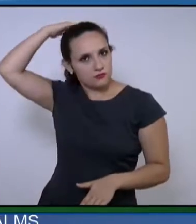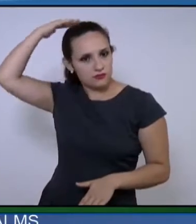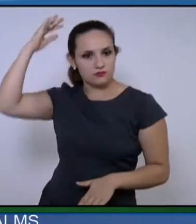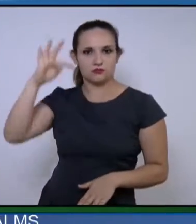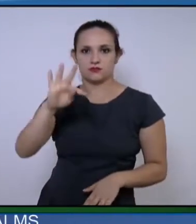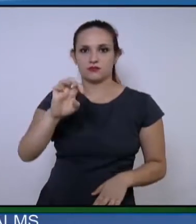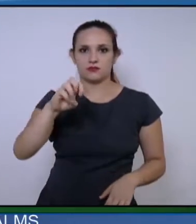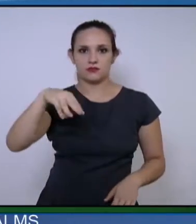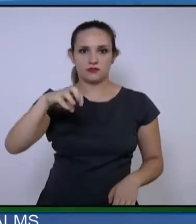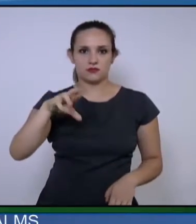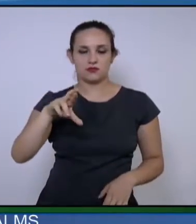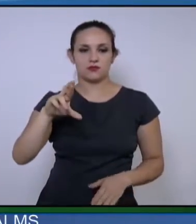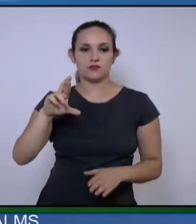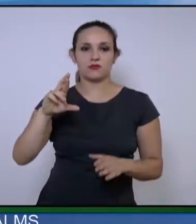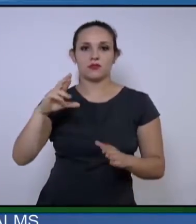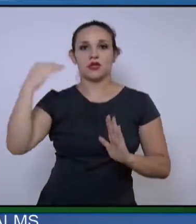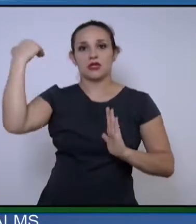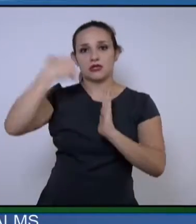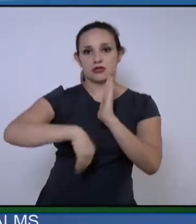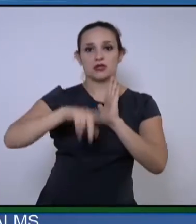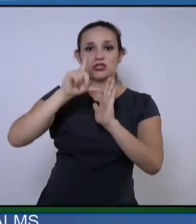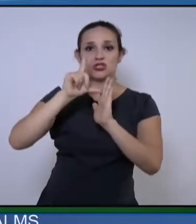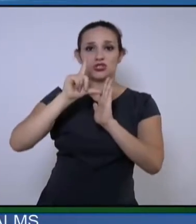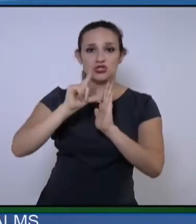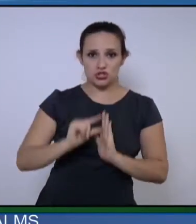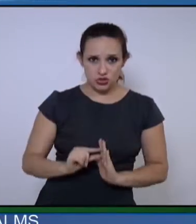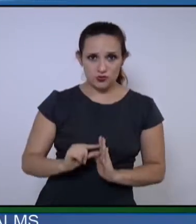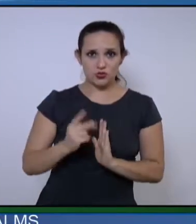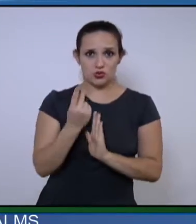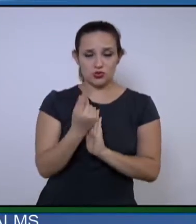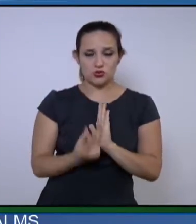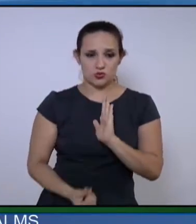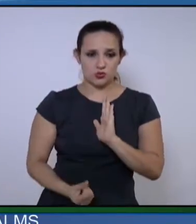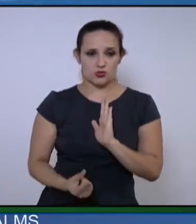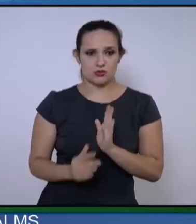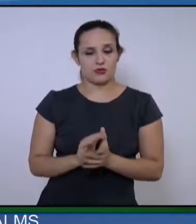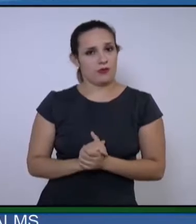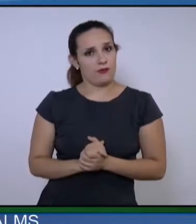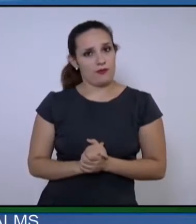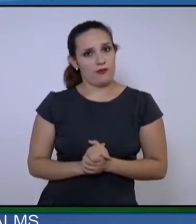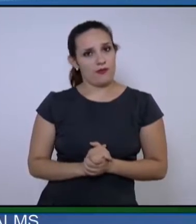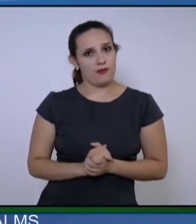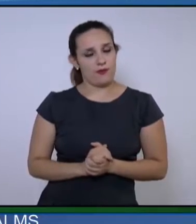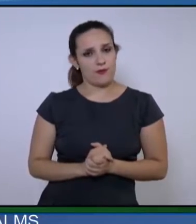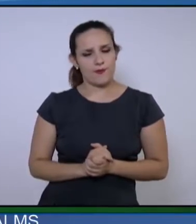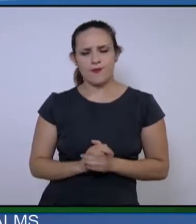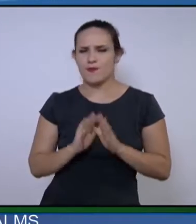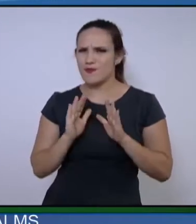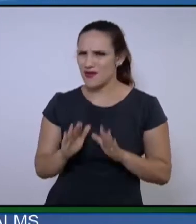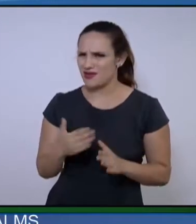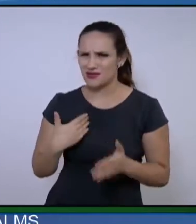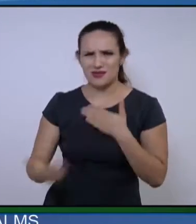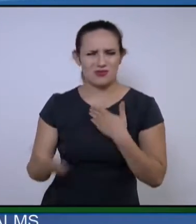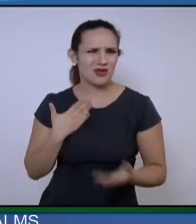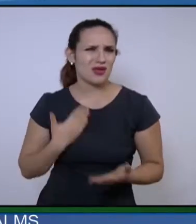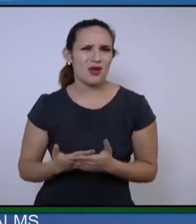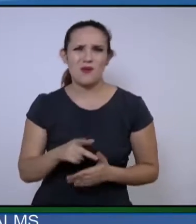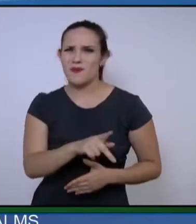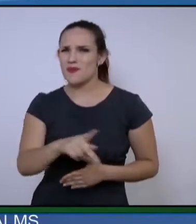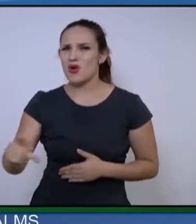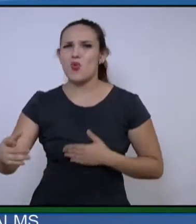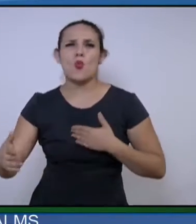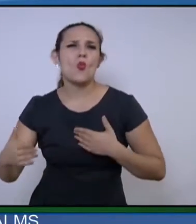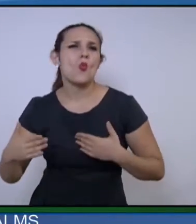deixa a fronteira abandonada. Quer dizer, é uma incoerência total. independente de ser Temer, de ser qualquer